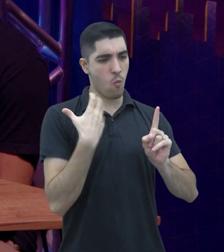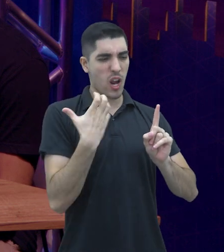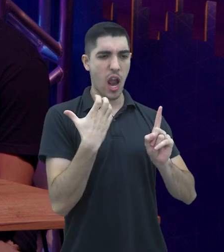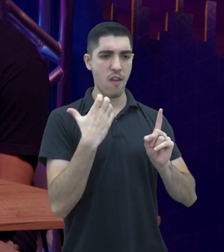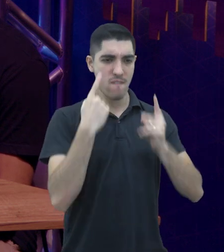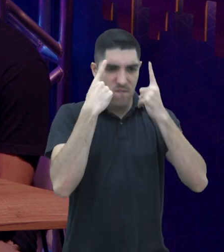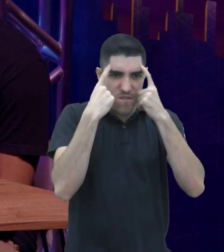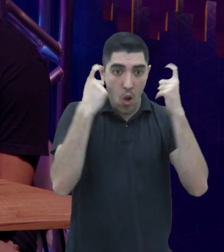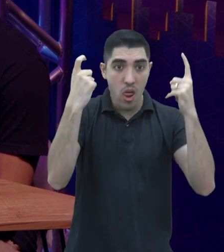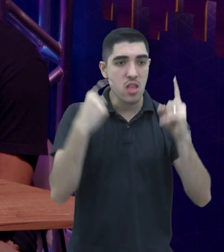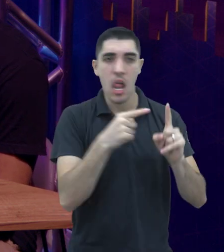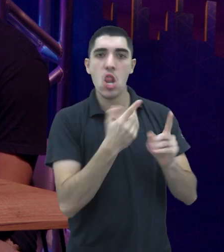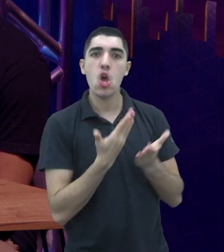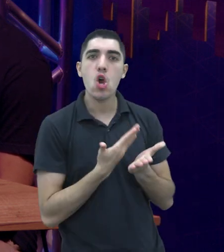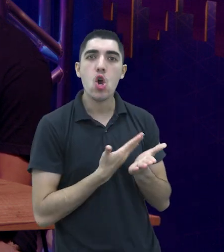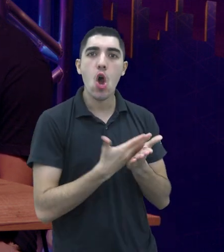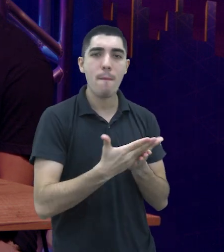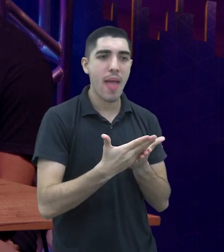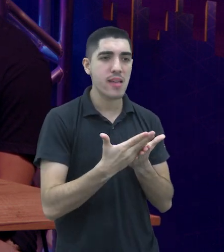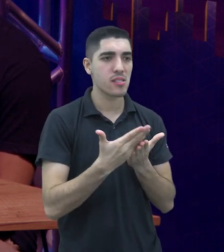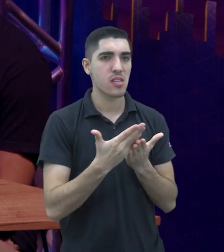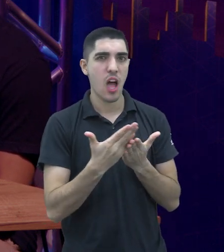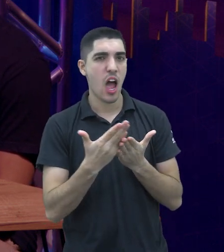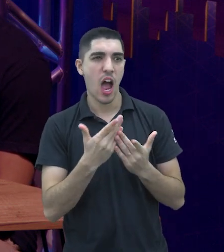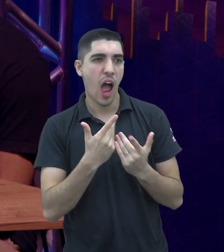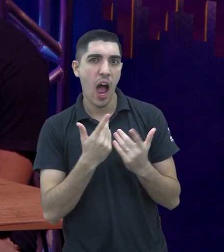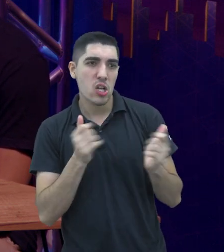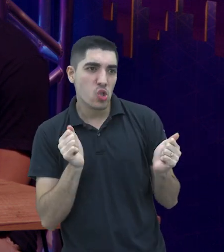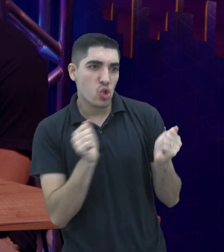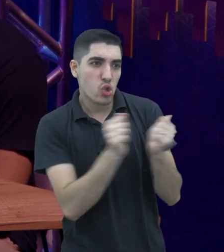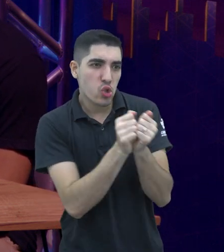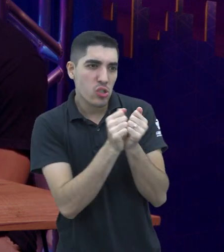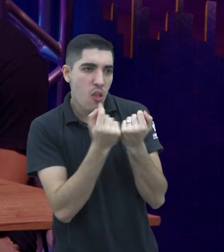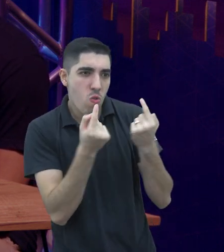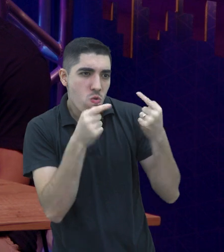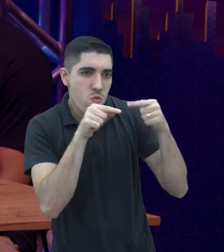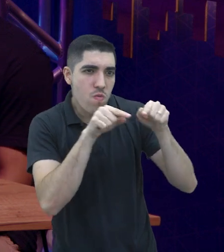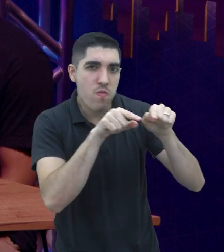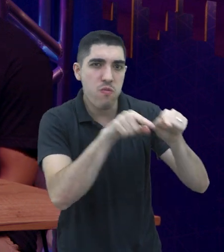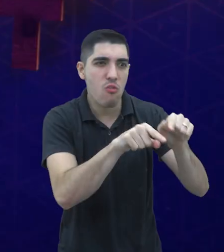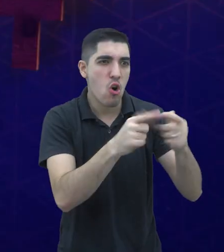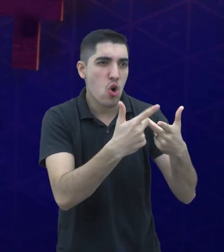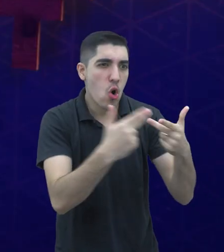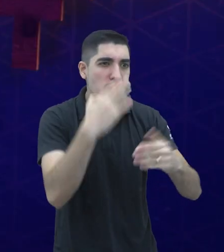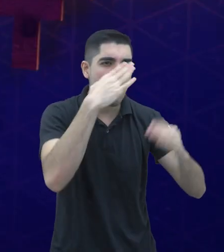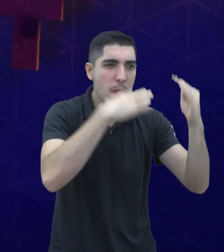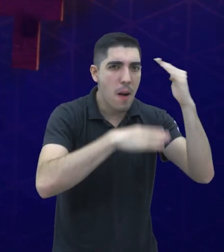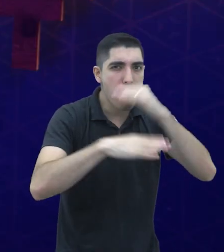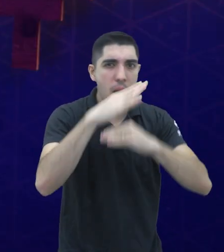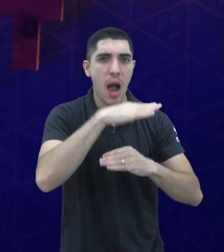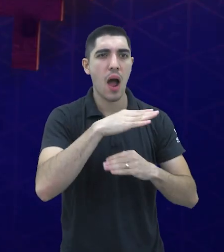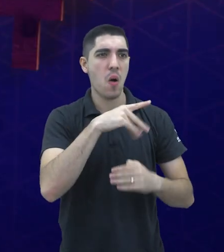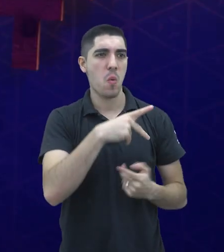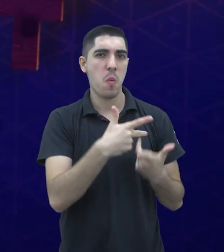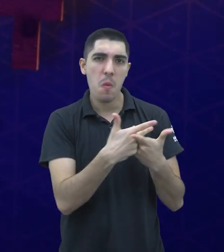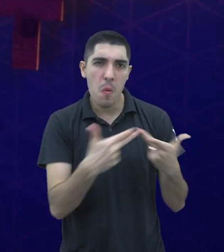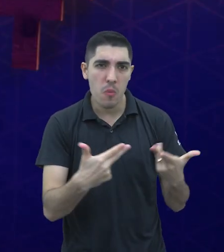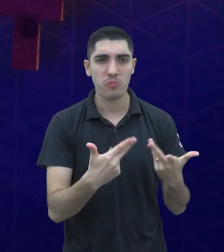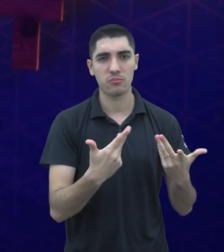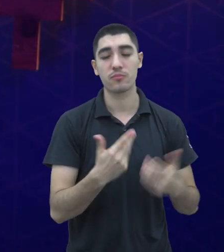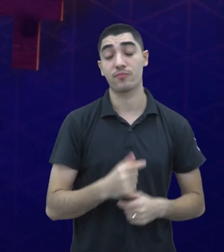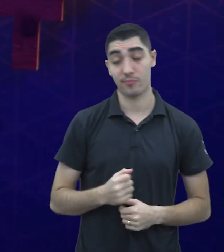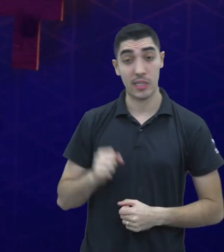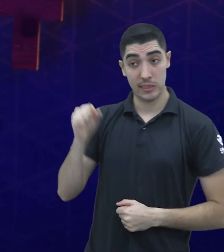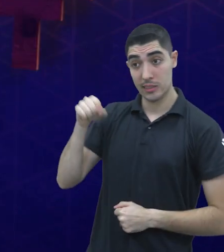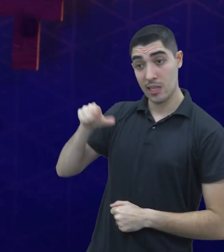ele tá contribuindo com o sistema, né? Exatamente. E não indo contra. Exatamente. Então, assim, ele